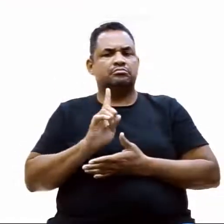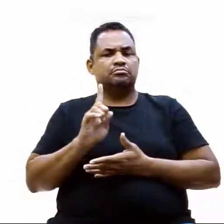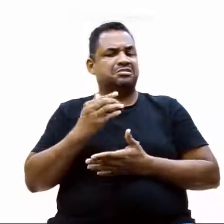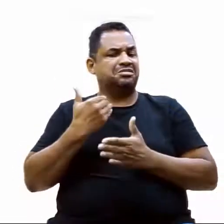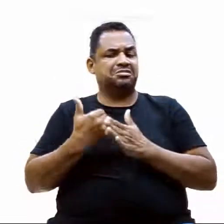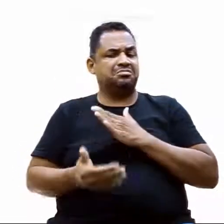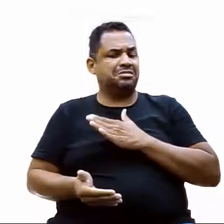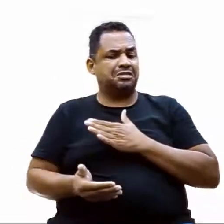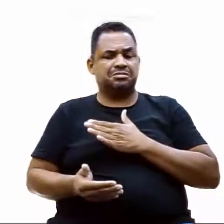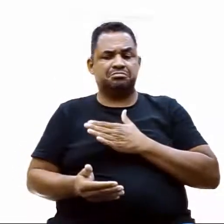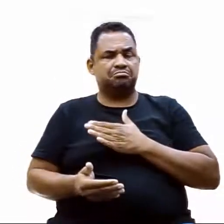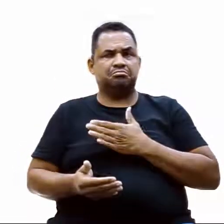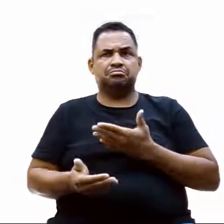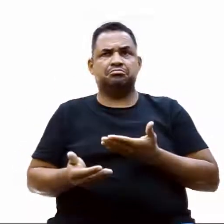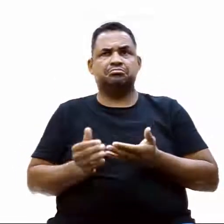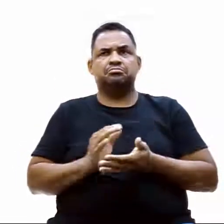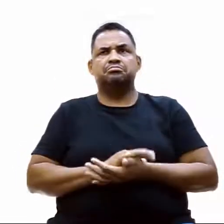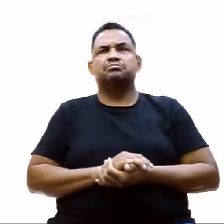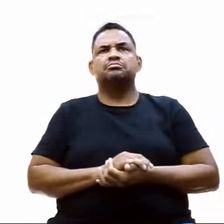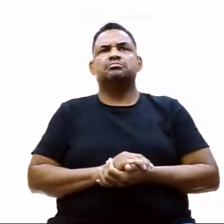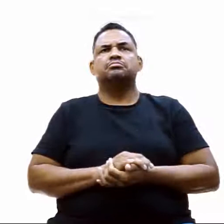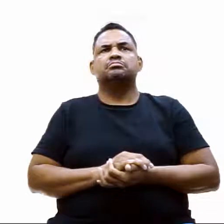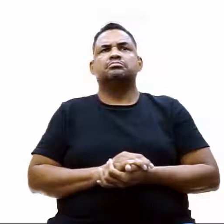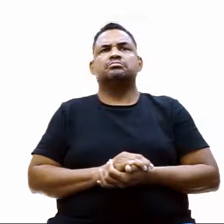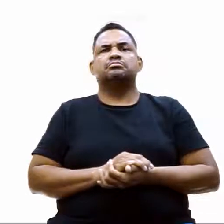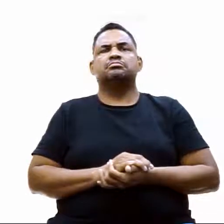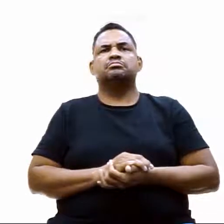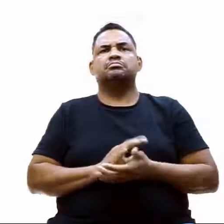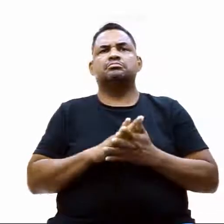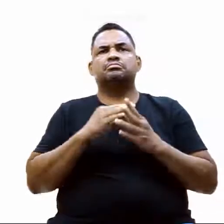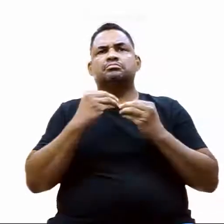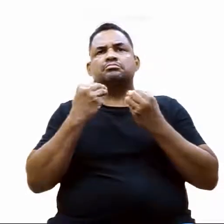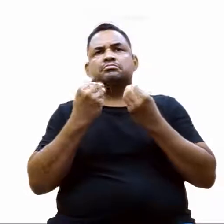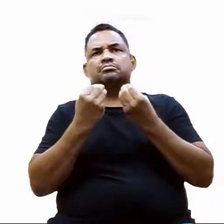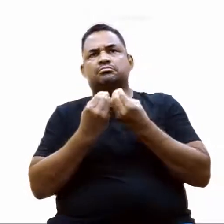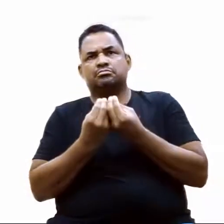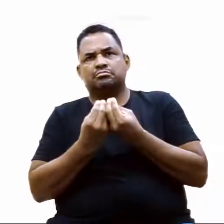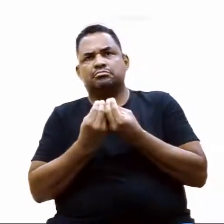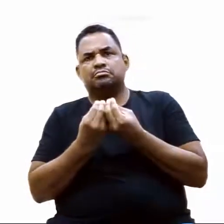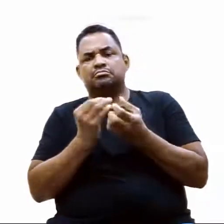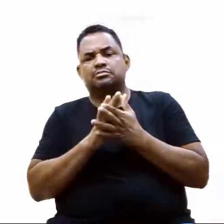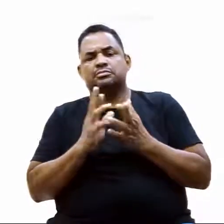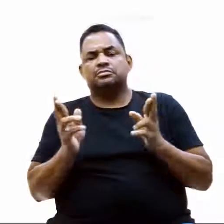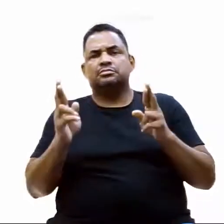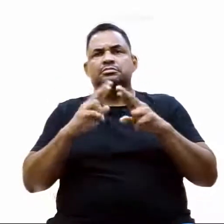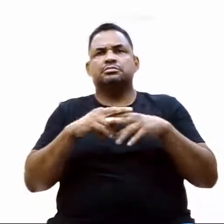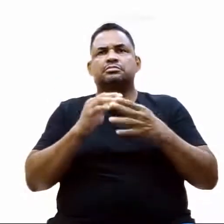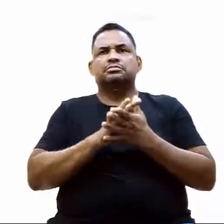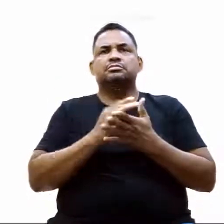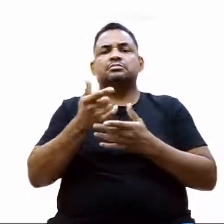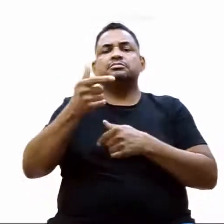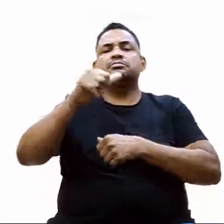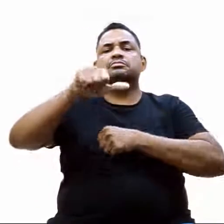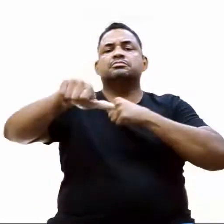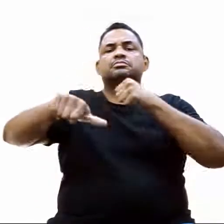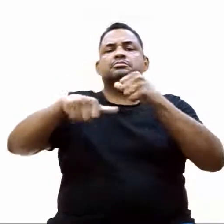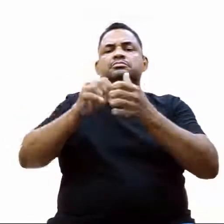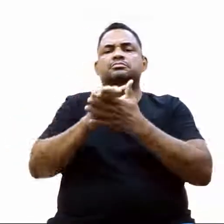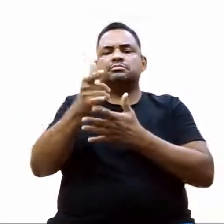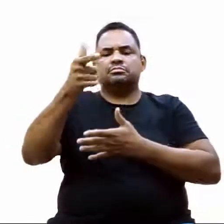perdidas. Ou seja, as substâncias químicas, quando reagem, elas se transformam em